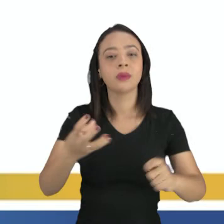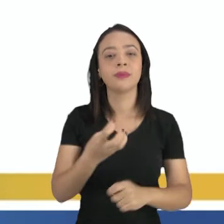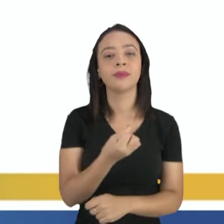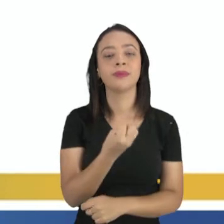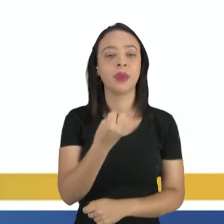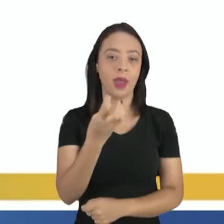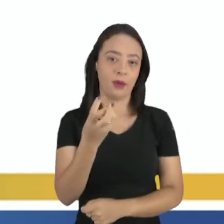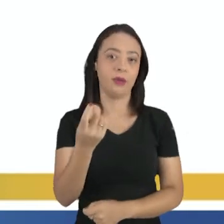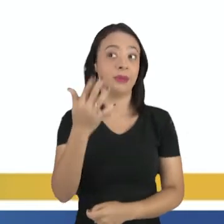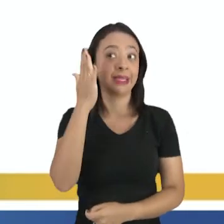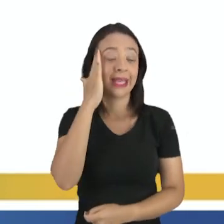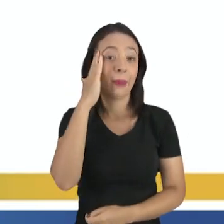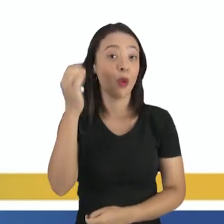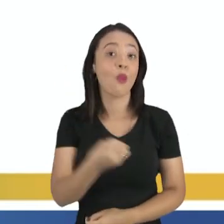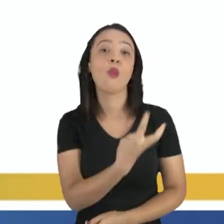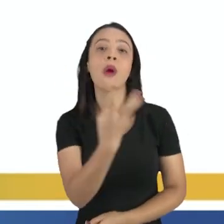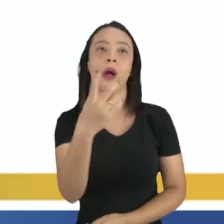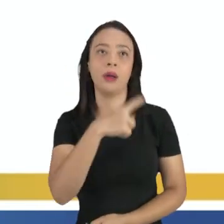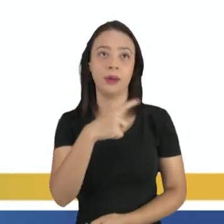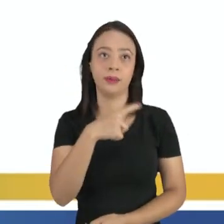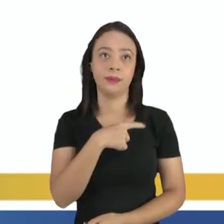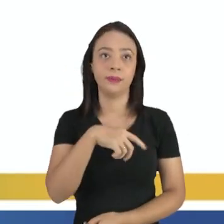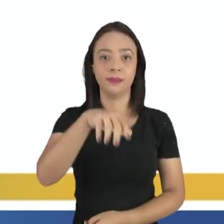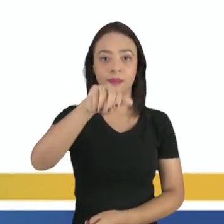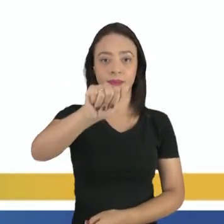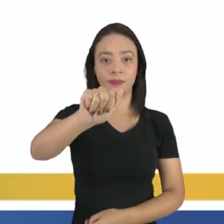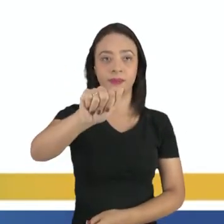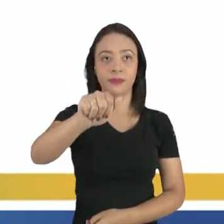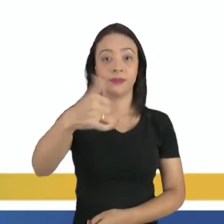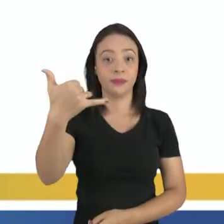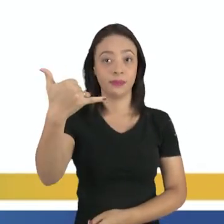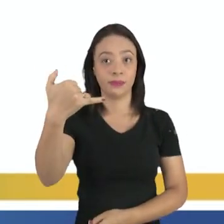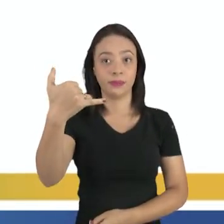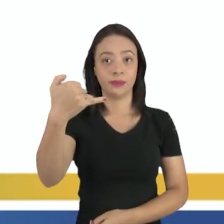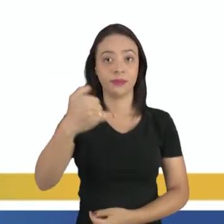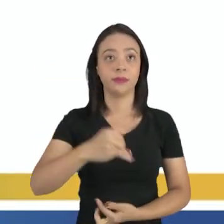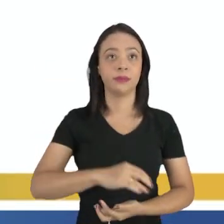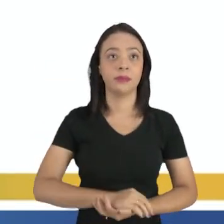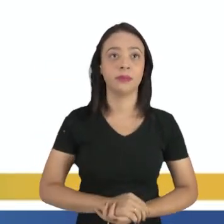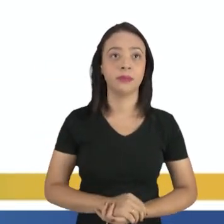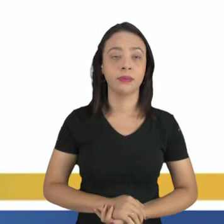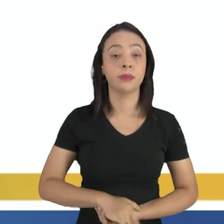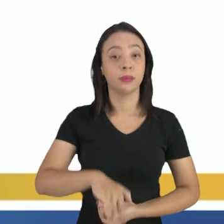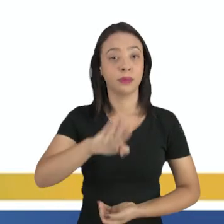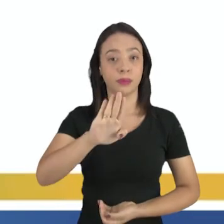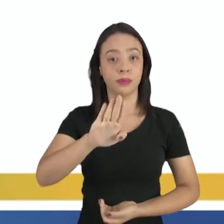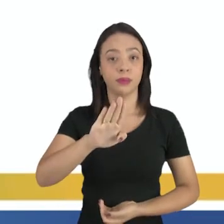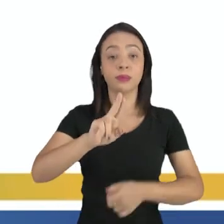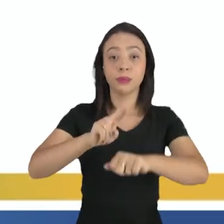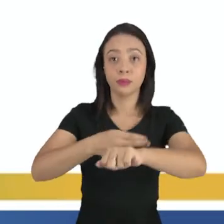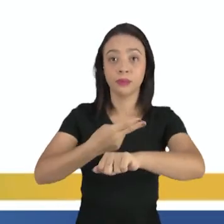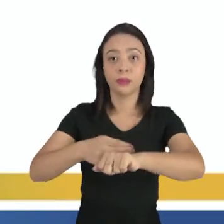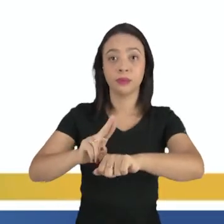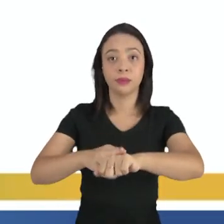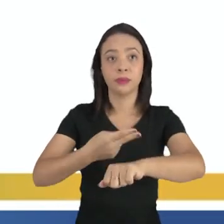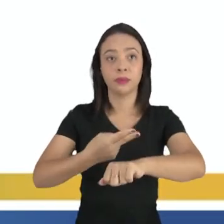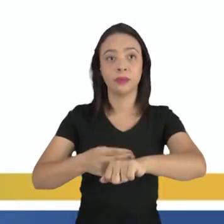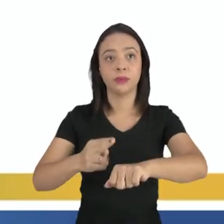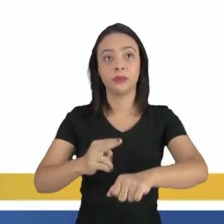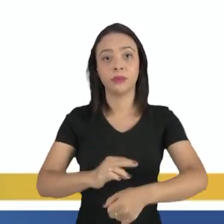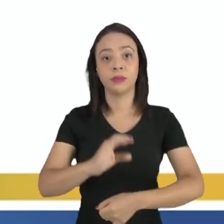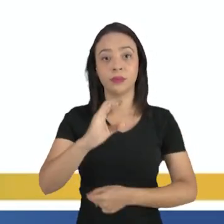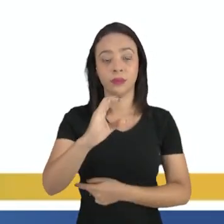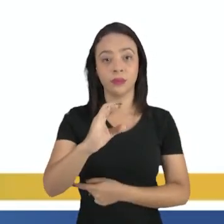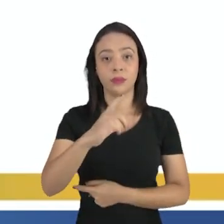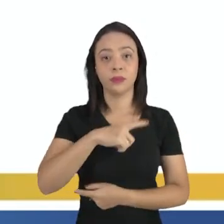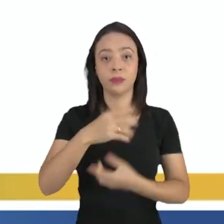uma quantidade. Então, na letra A, nós temos aí a pen, a caneta, né? Aí na letra B tem chocolate, chocolate, e